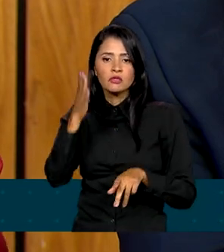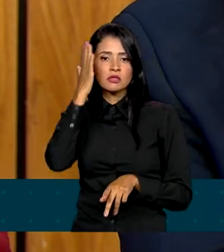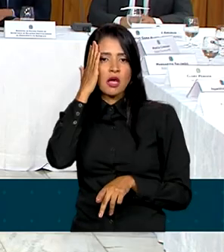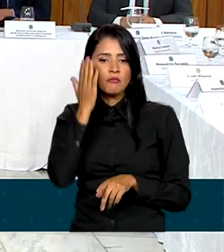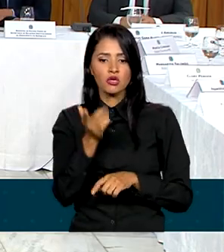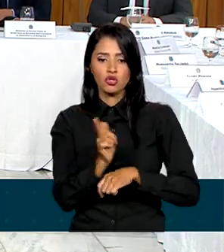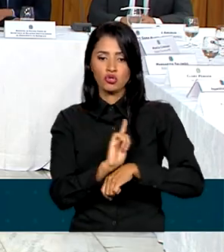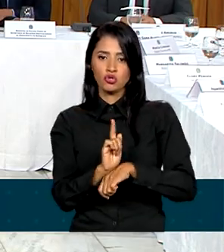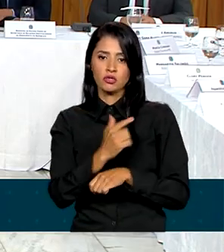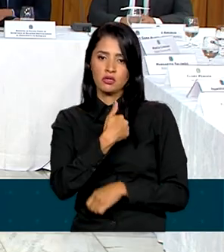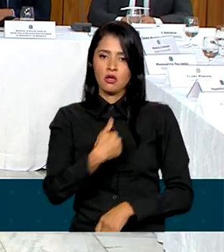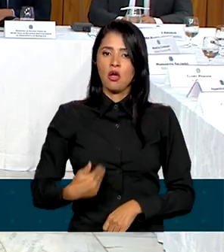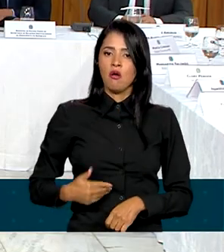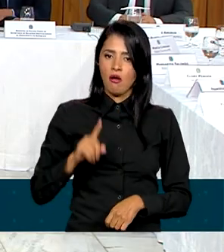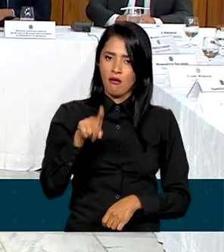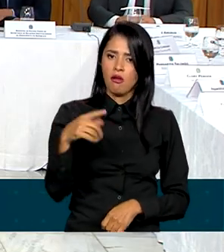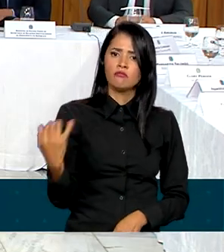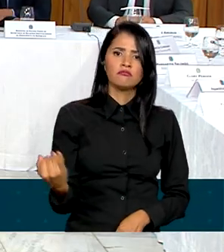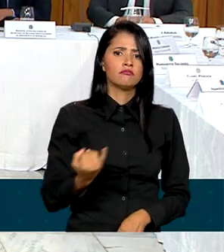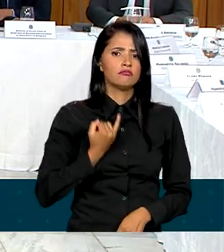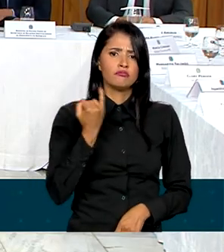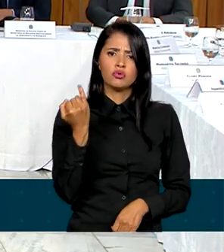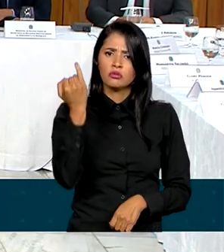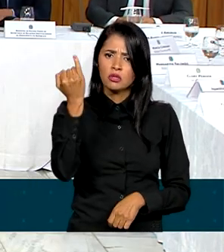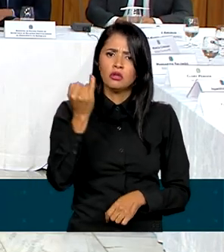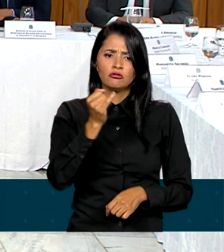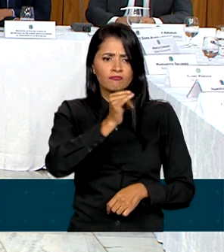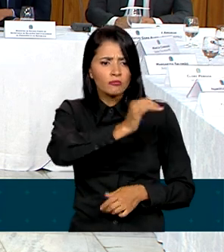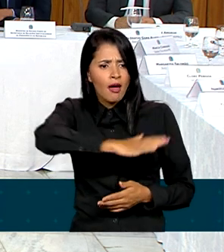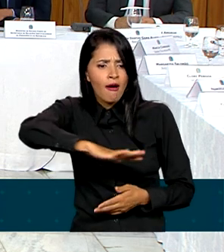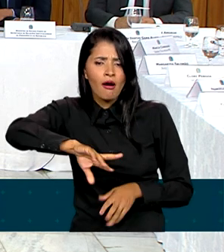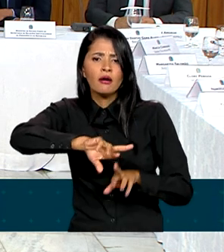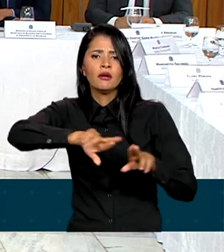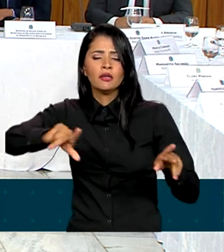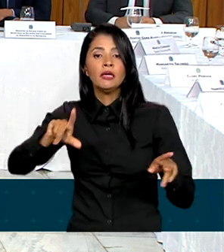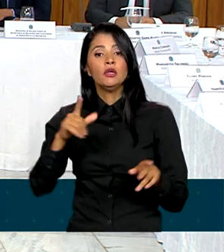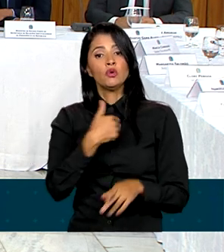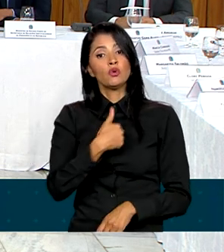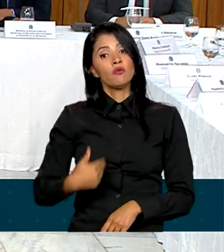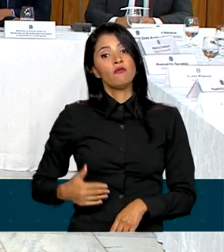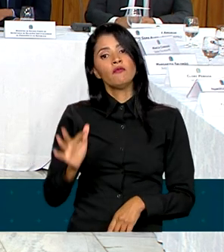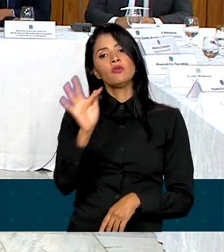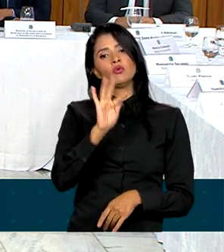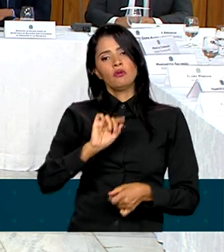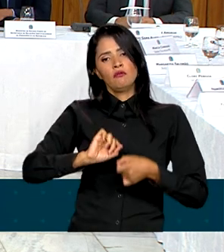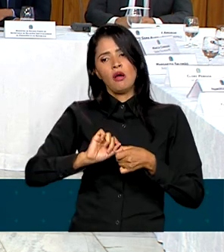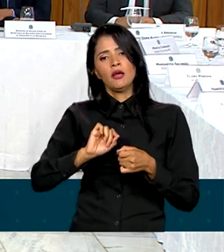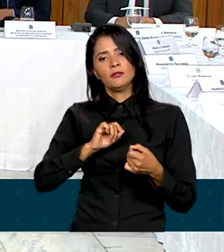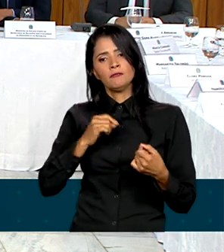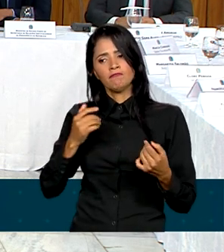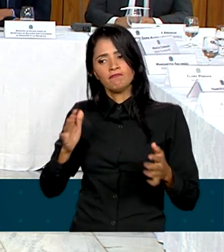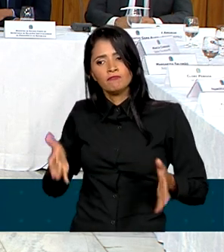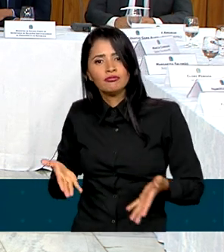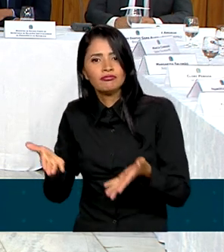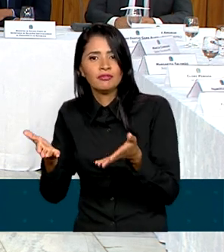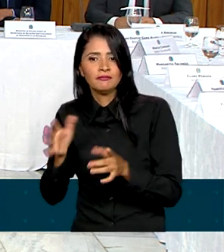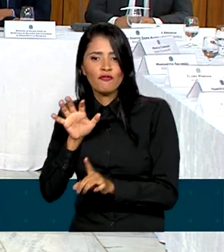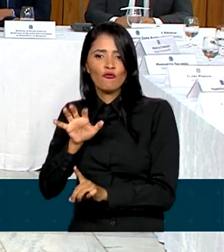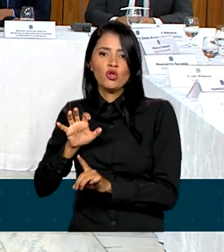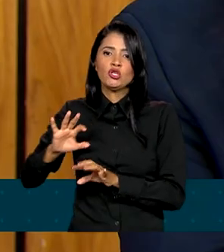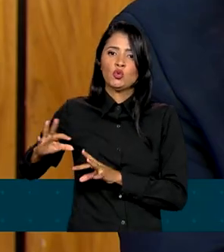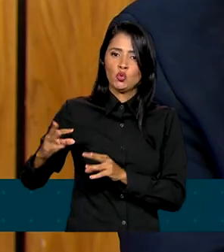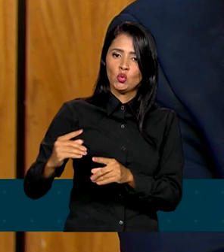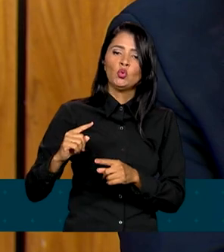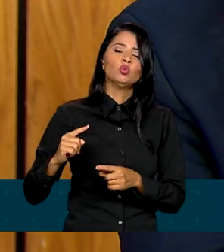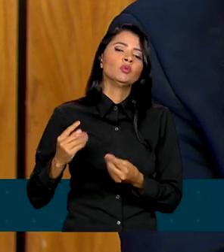é uma coisa essencial em todas as esferas, e que o governo federal faz afeta todos os entes subnacionais. E nossa